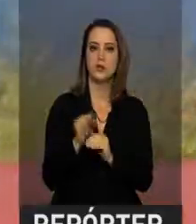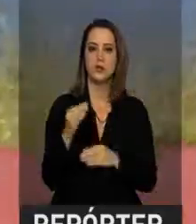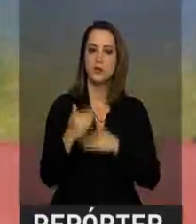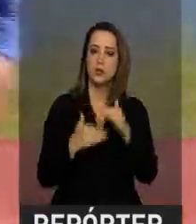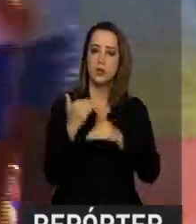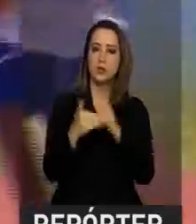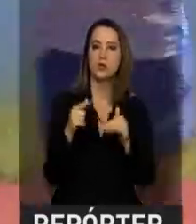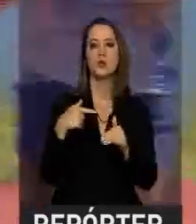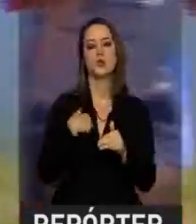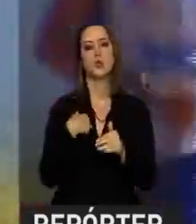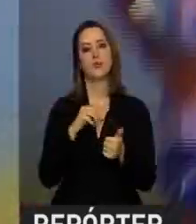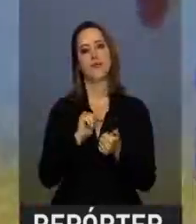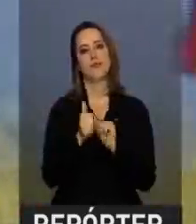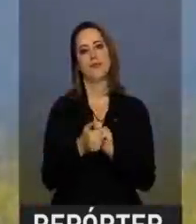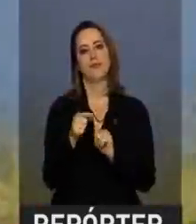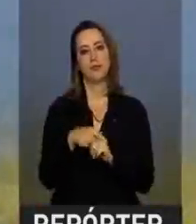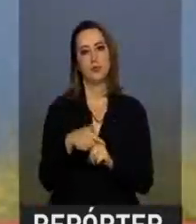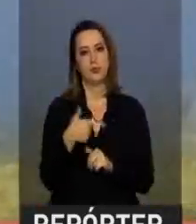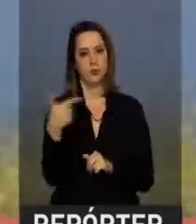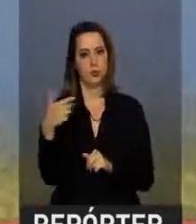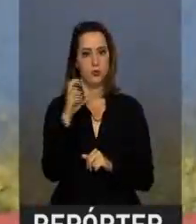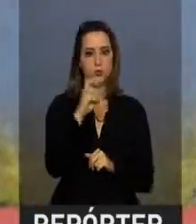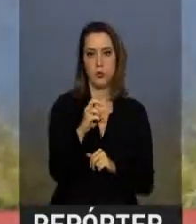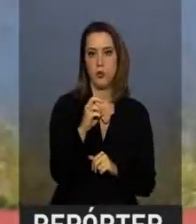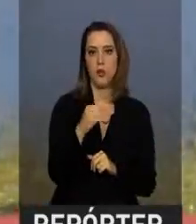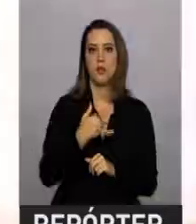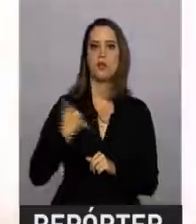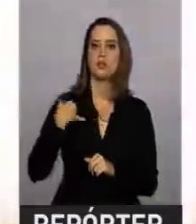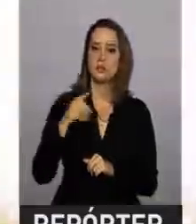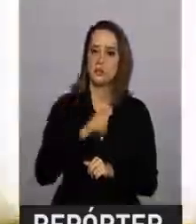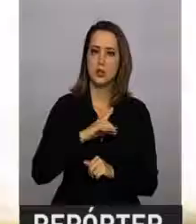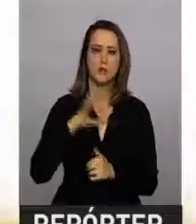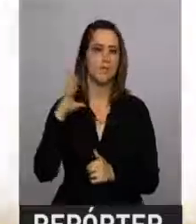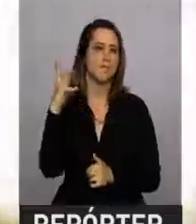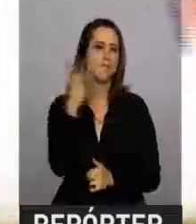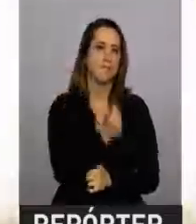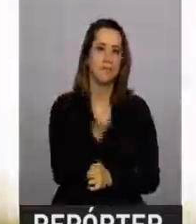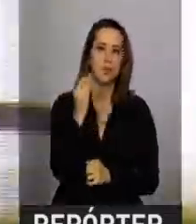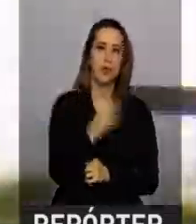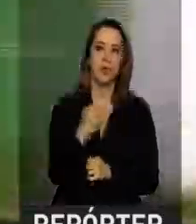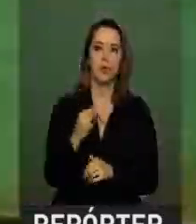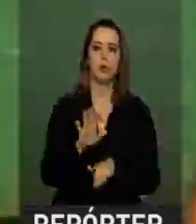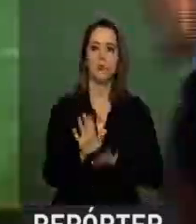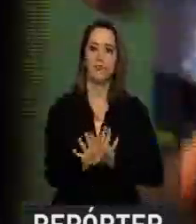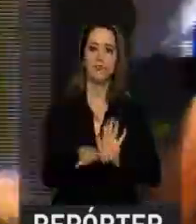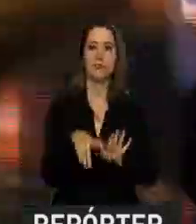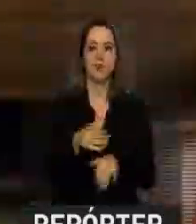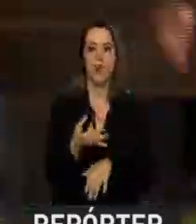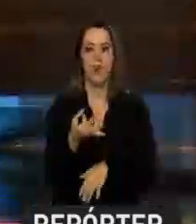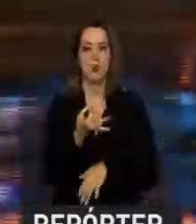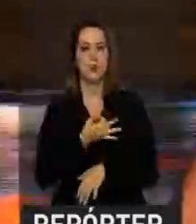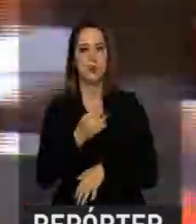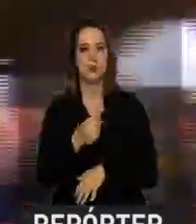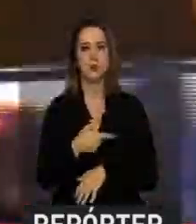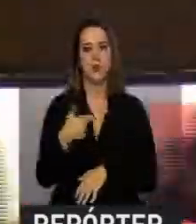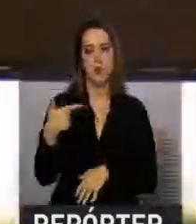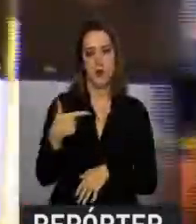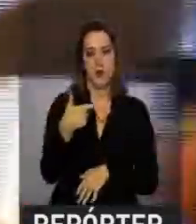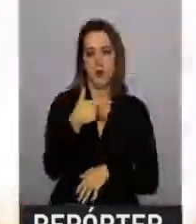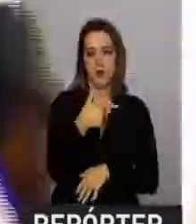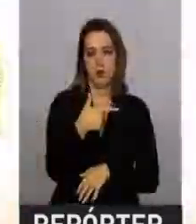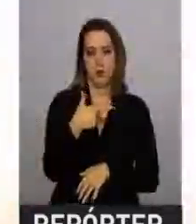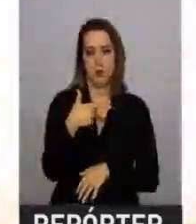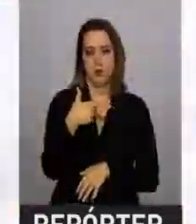carreira aos 25 anos ele tem alcançado ótimos resultados conseguiu os índices das duas competições olímpicas de 20 e